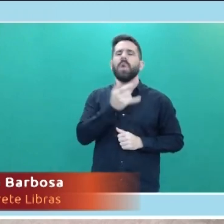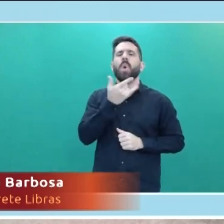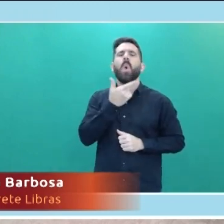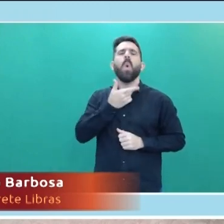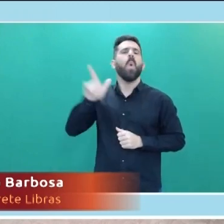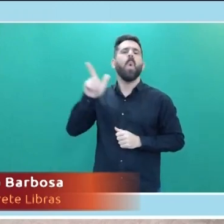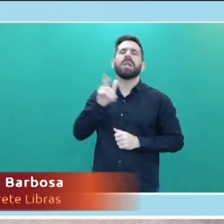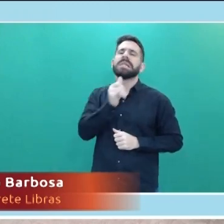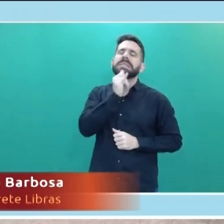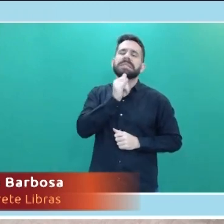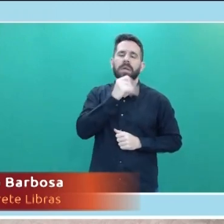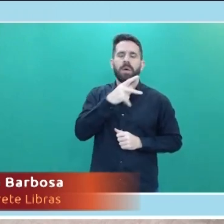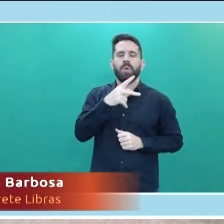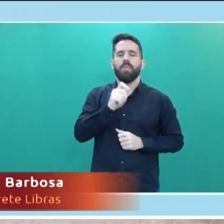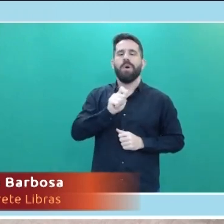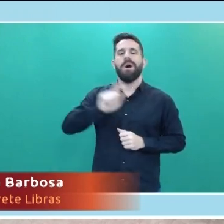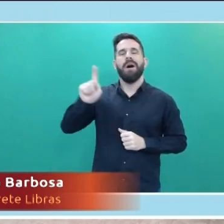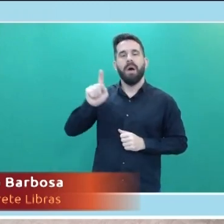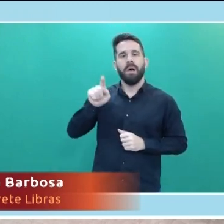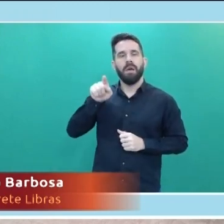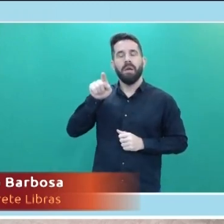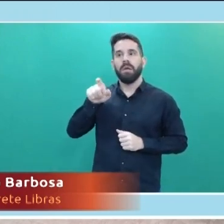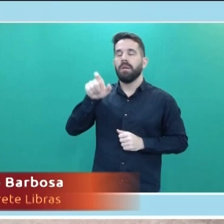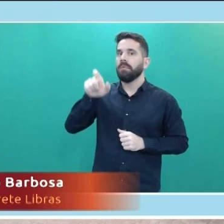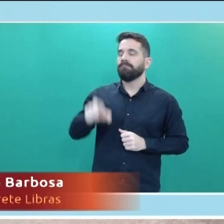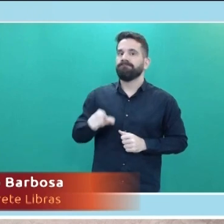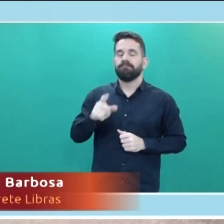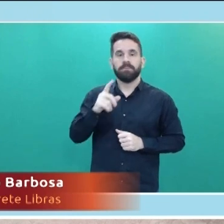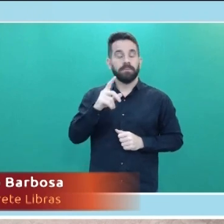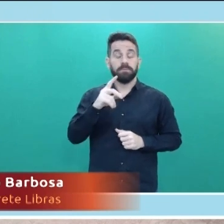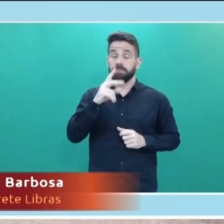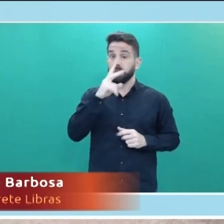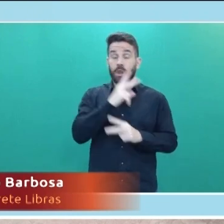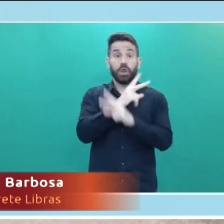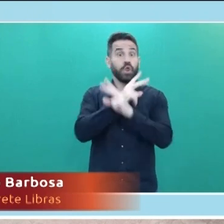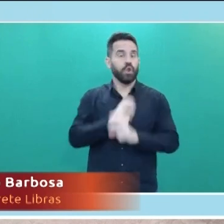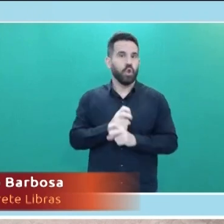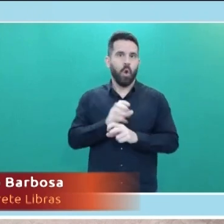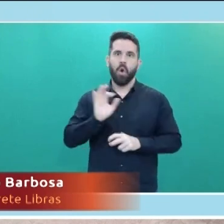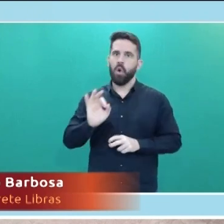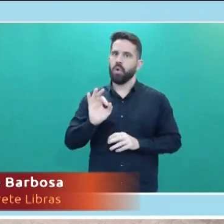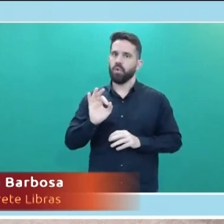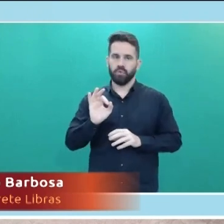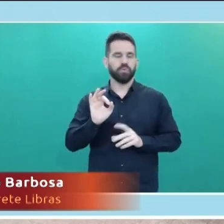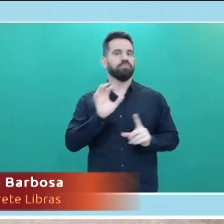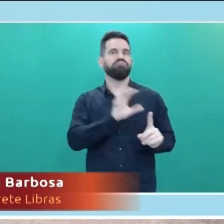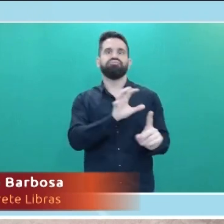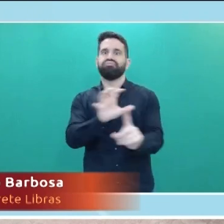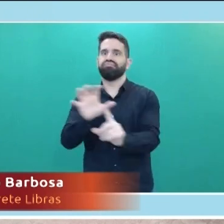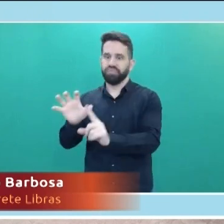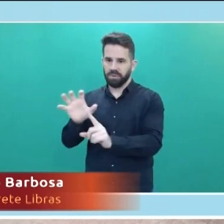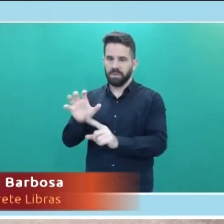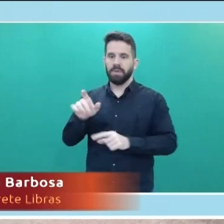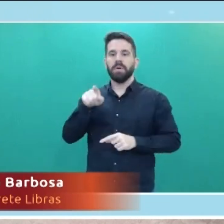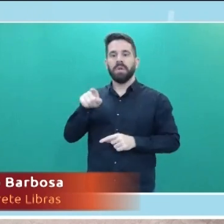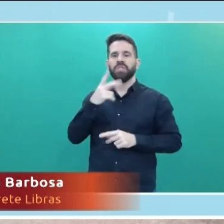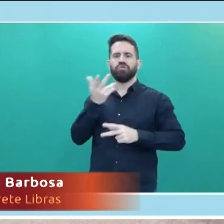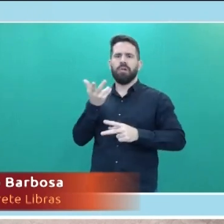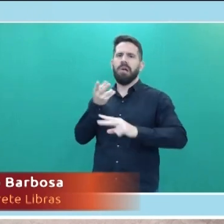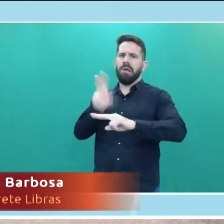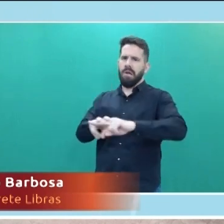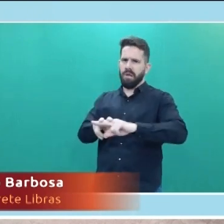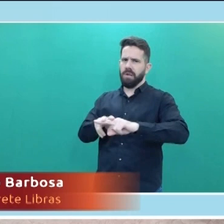é extremamente nocivo, altamente tóxico. Inclusive foi preso recentemente na Romênia ligado ao tráfico de